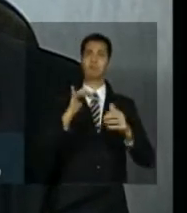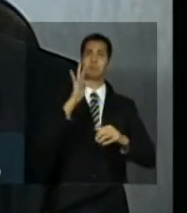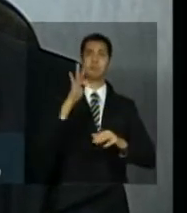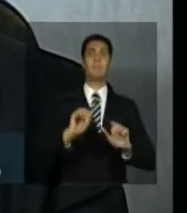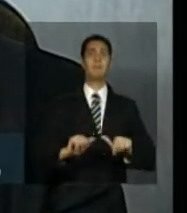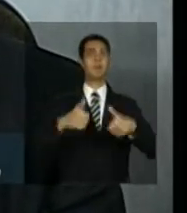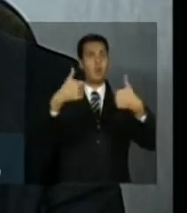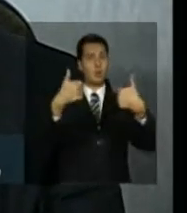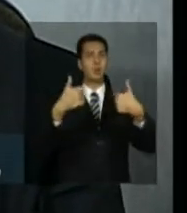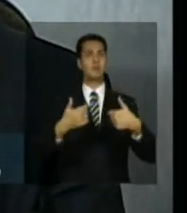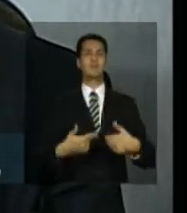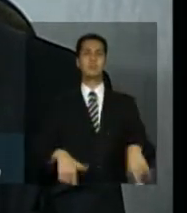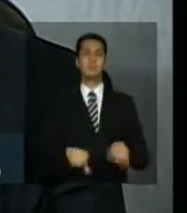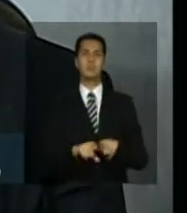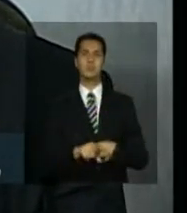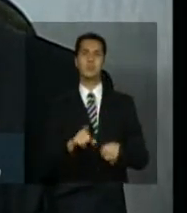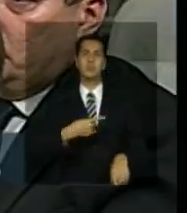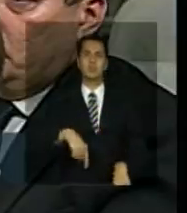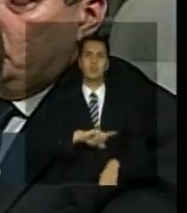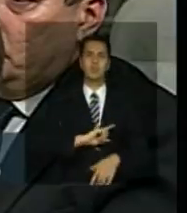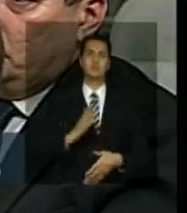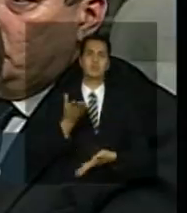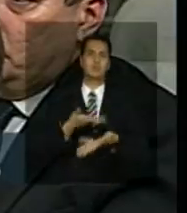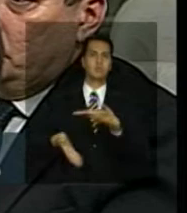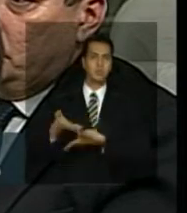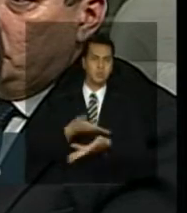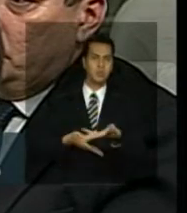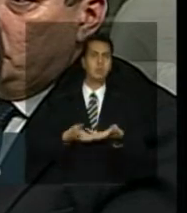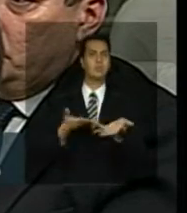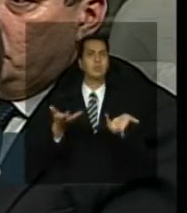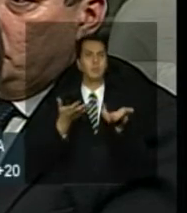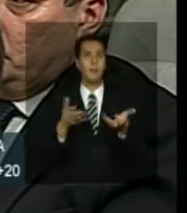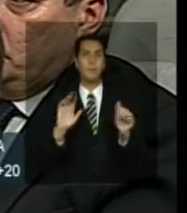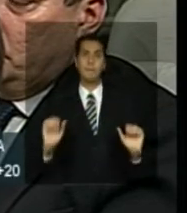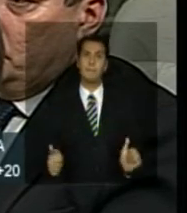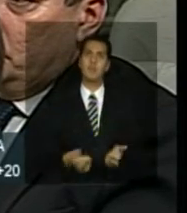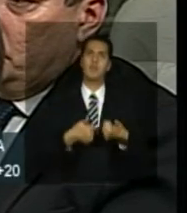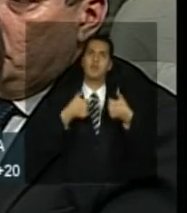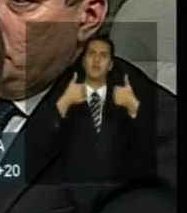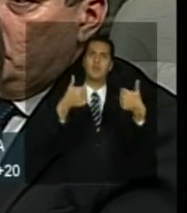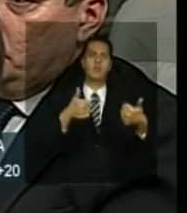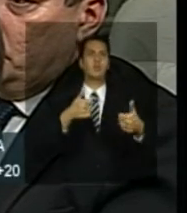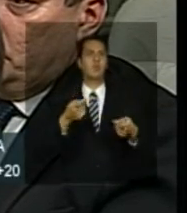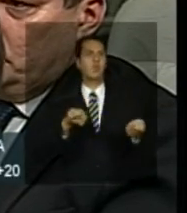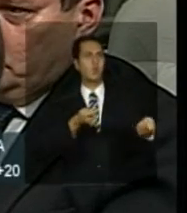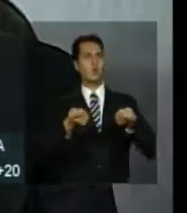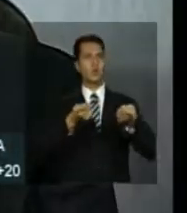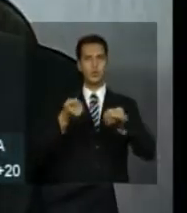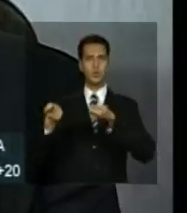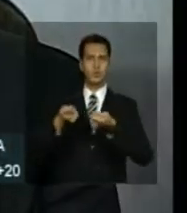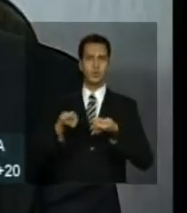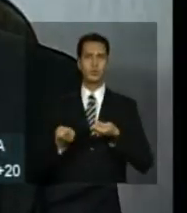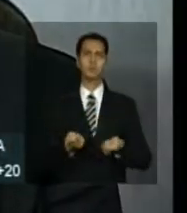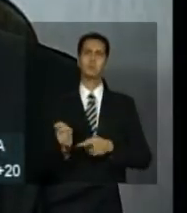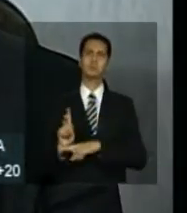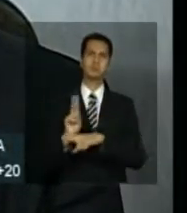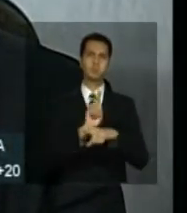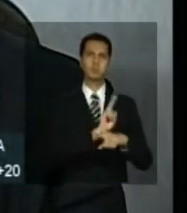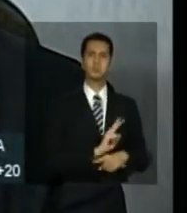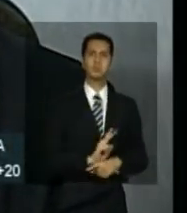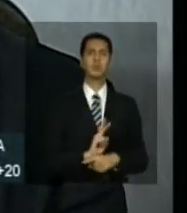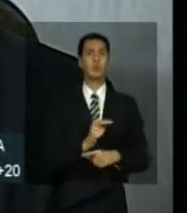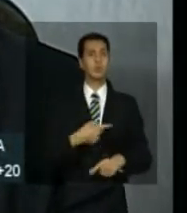nossos servidores para aprimorar os nossos controles e estamos dando